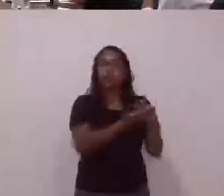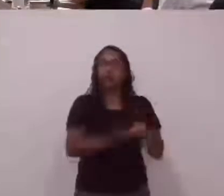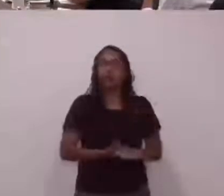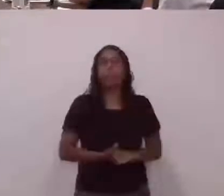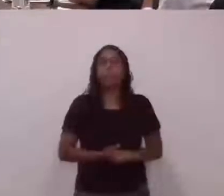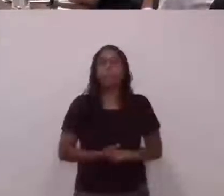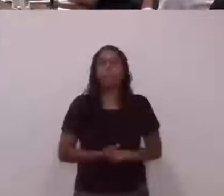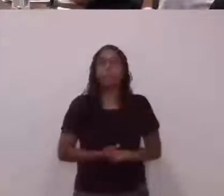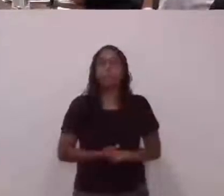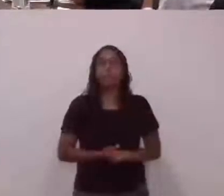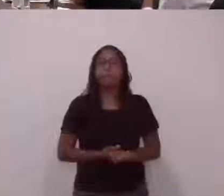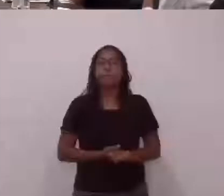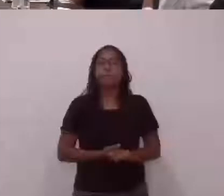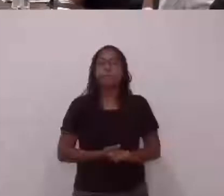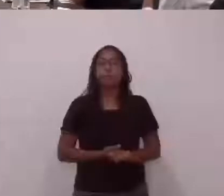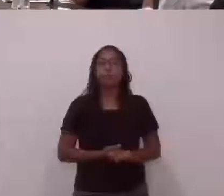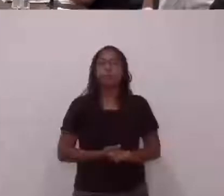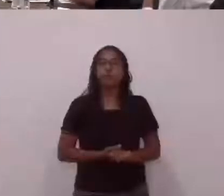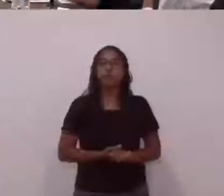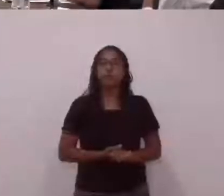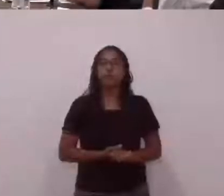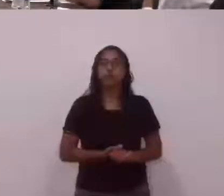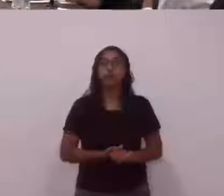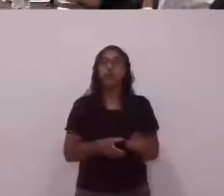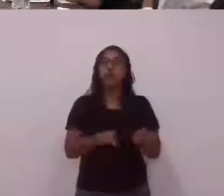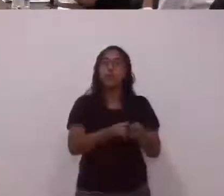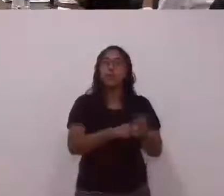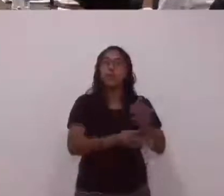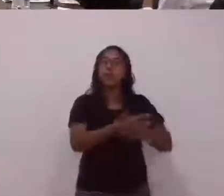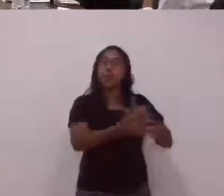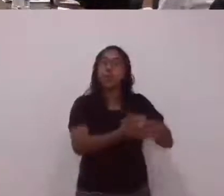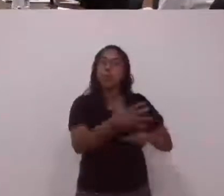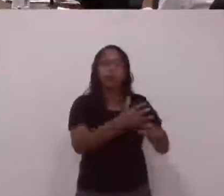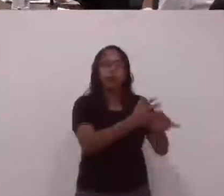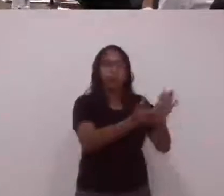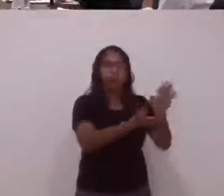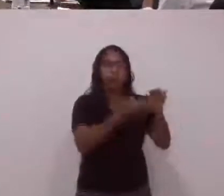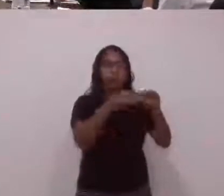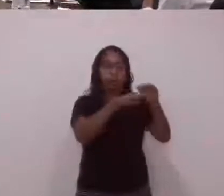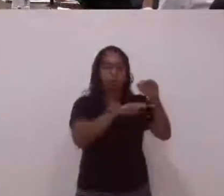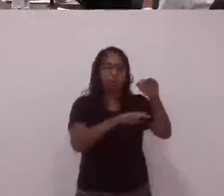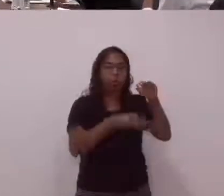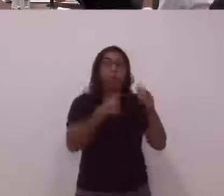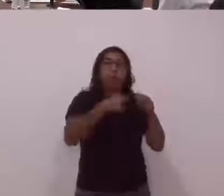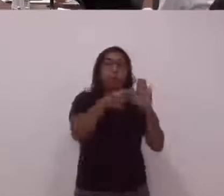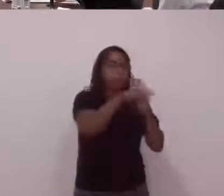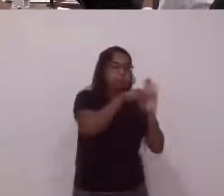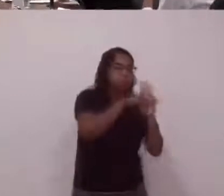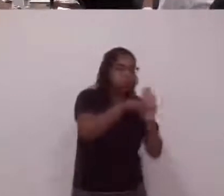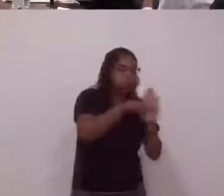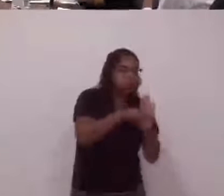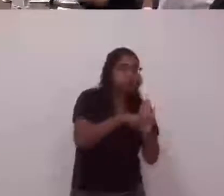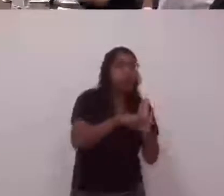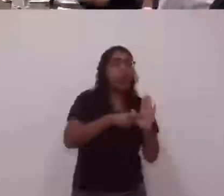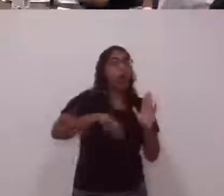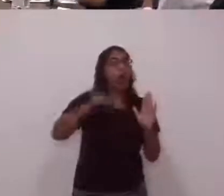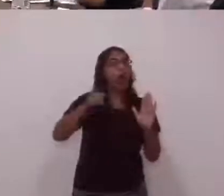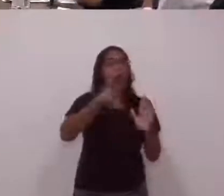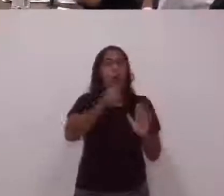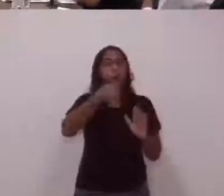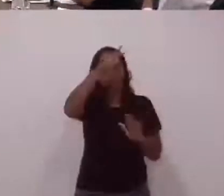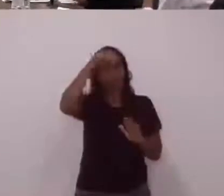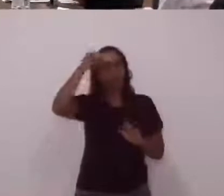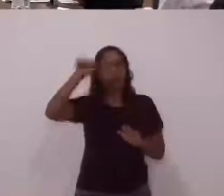Dos pedidos, da análise dos documentos juntados, temos que o senhor Jaime César da Cruz